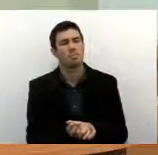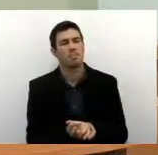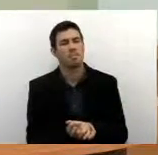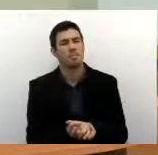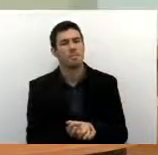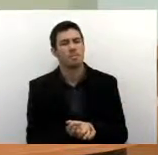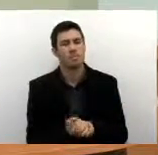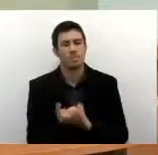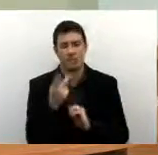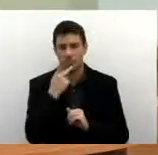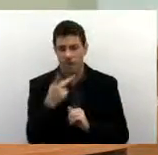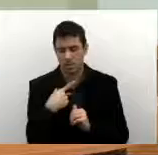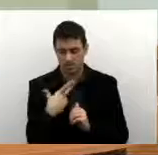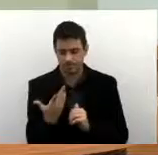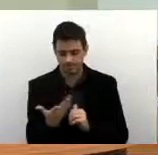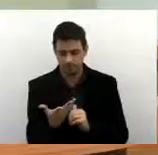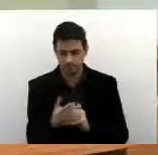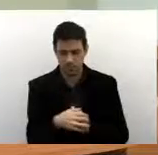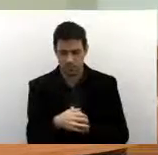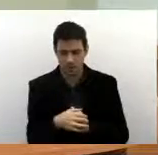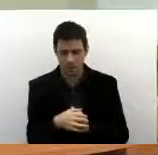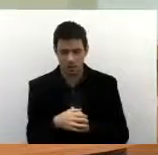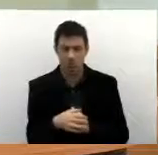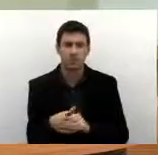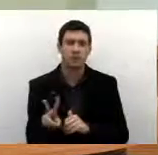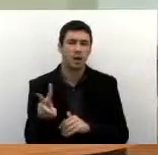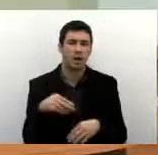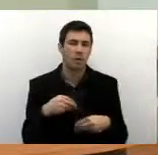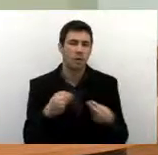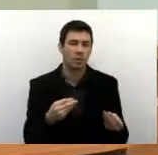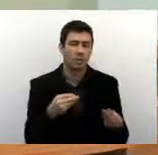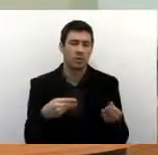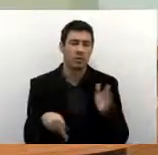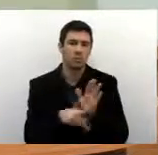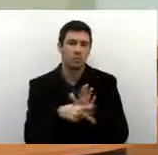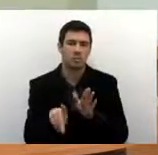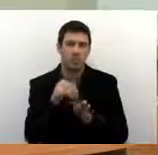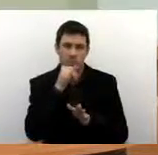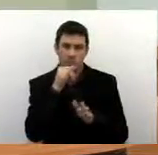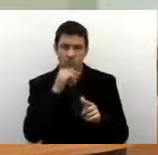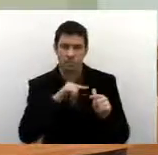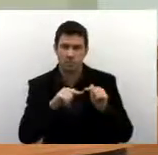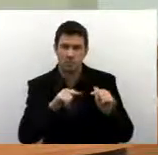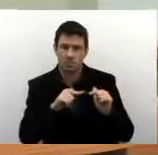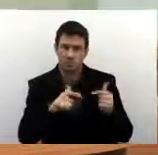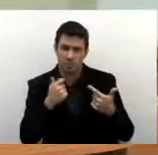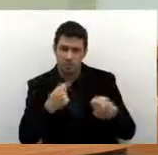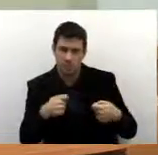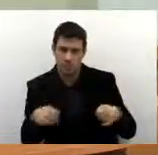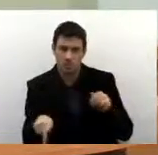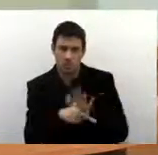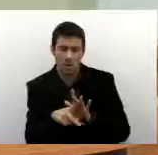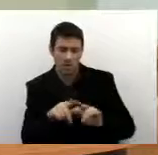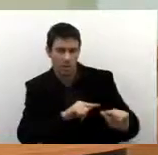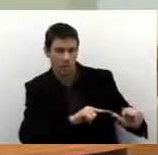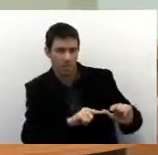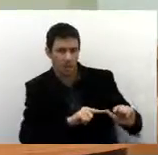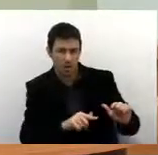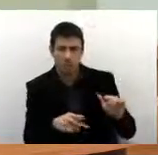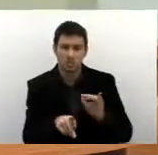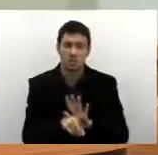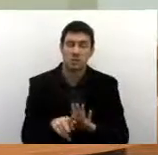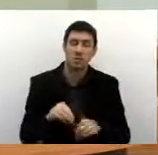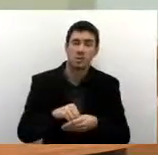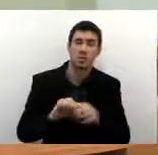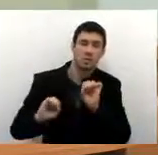como é que se fala, em fins de atribuição a quesitos necessários para os trabalhos, ou seja,